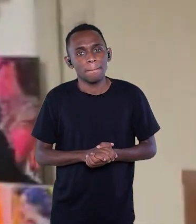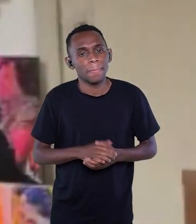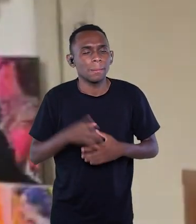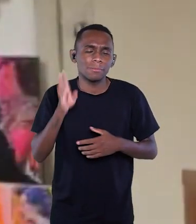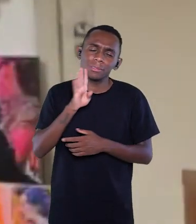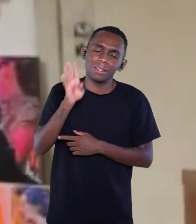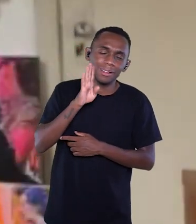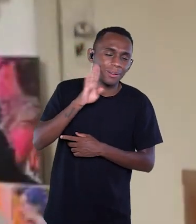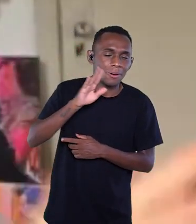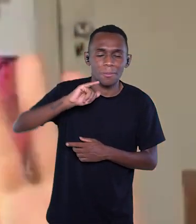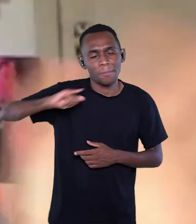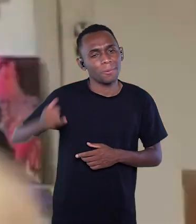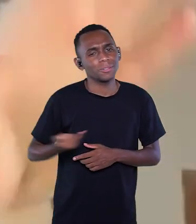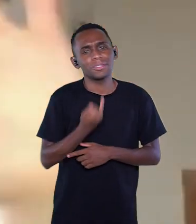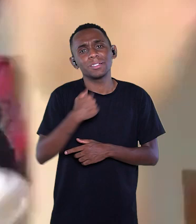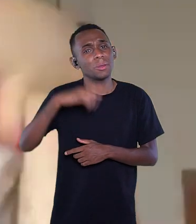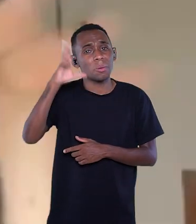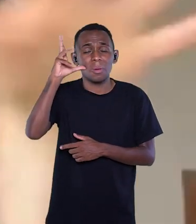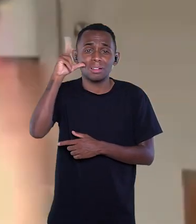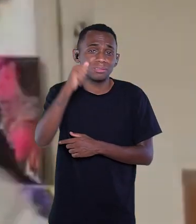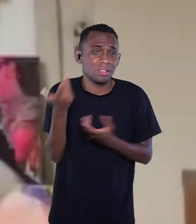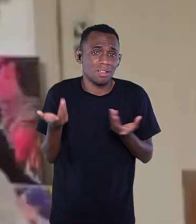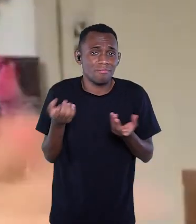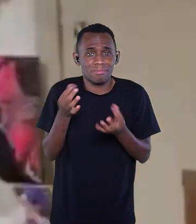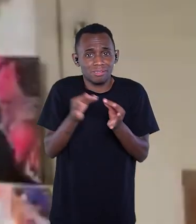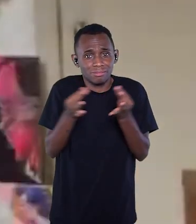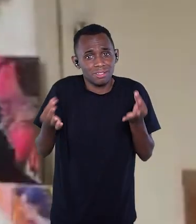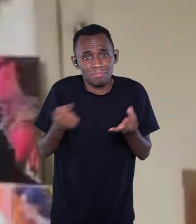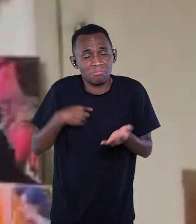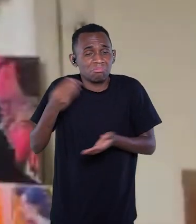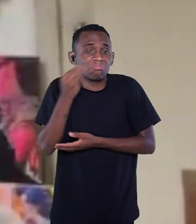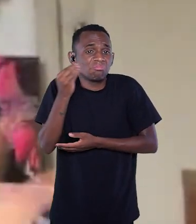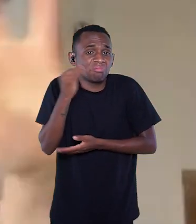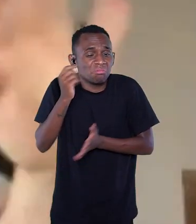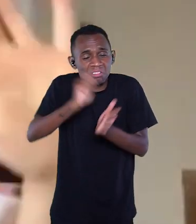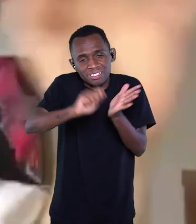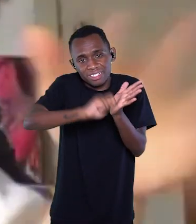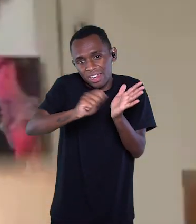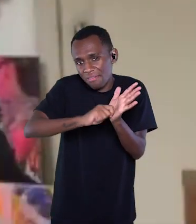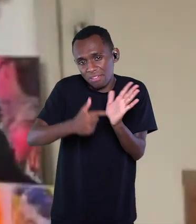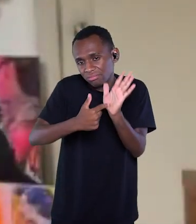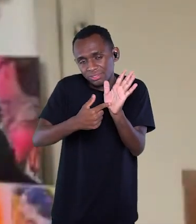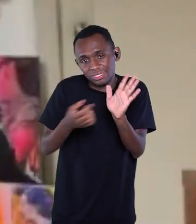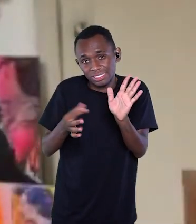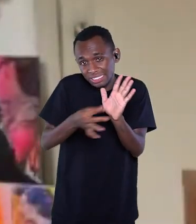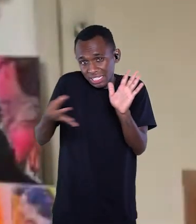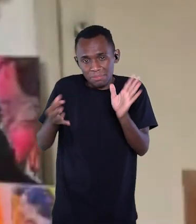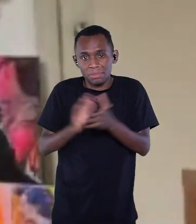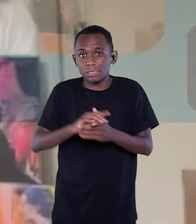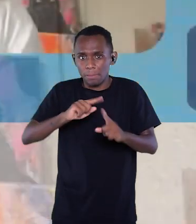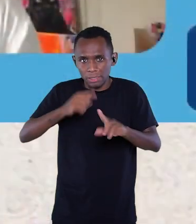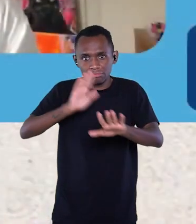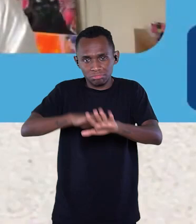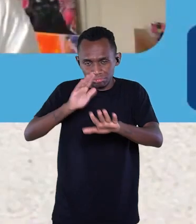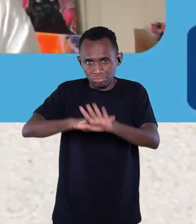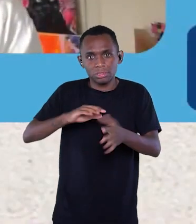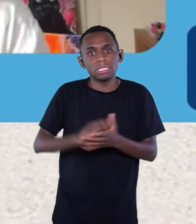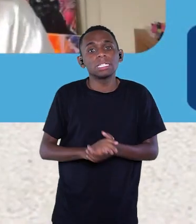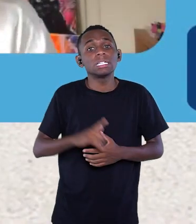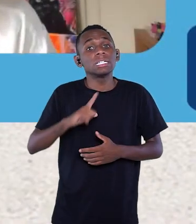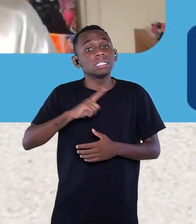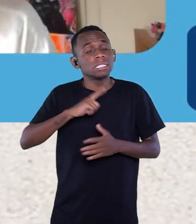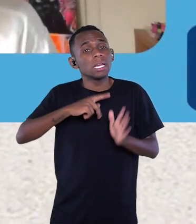né? Tipo, nossa, achando que ia ser só, vou tentar aqui, vou escrever o livro, vai aqui, né? E tem